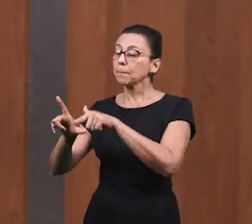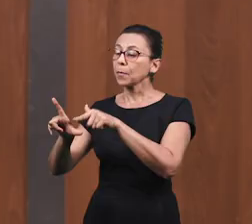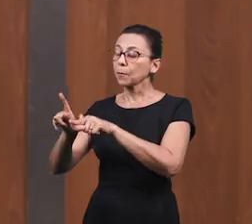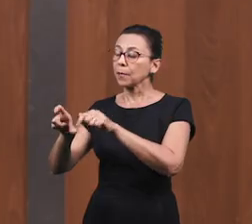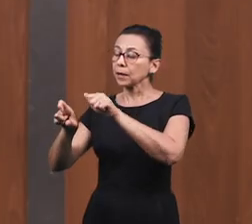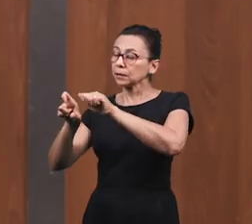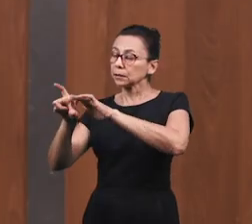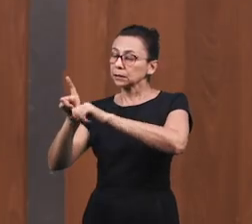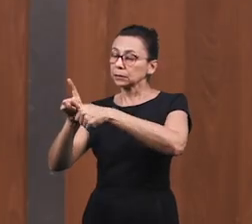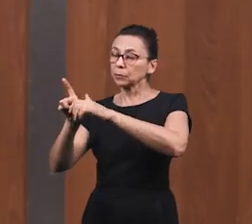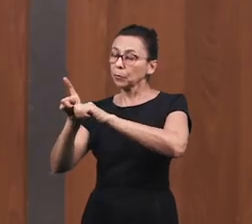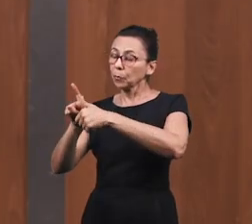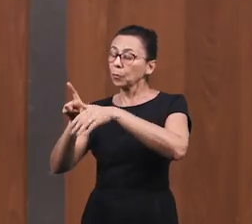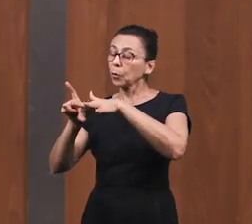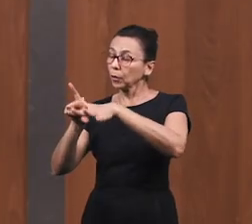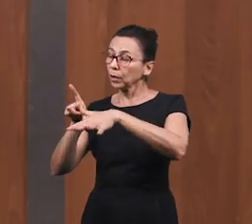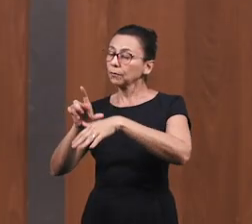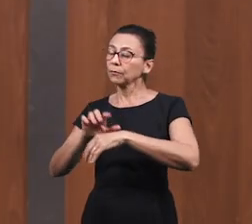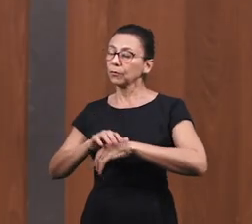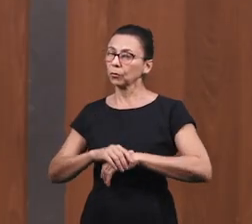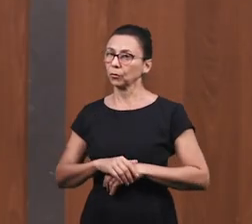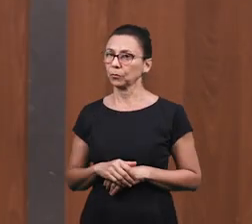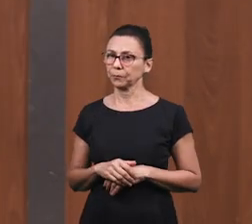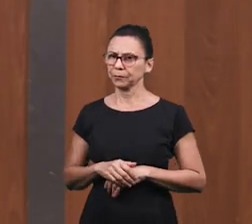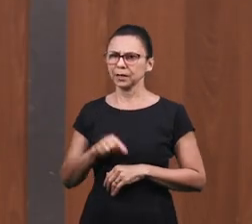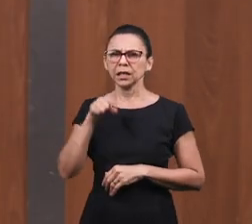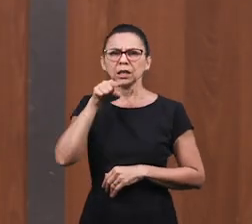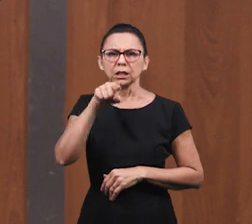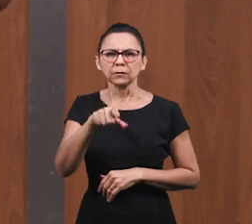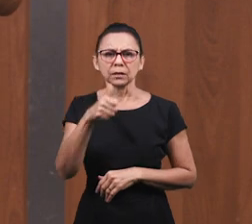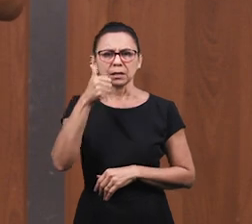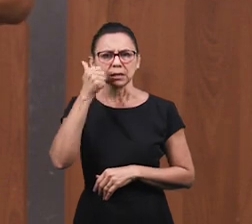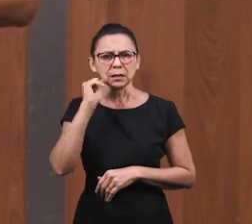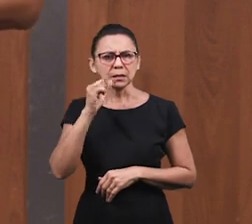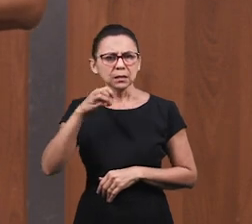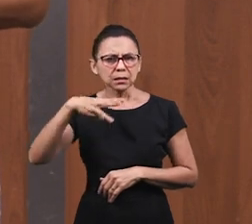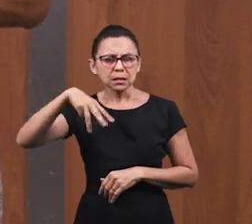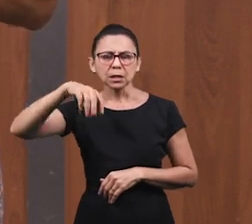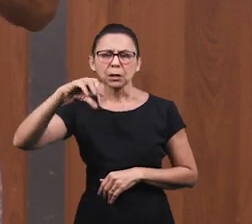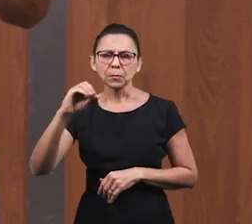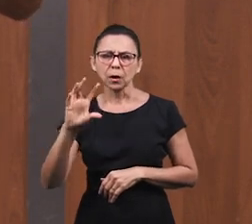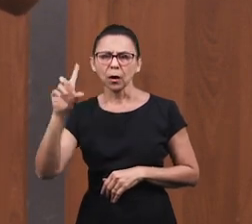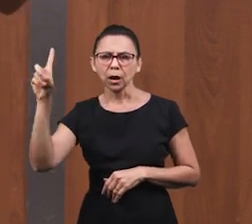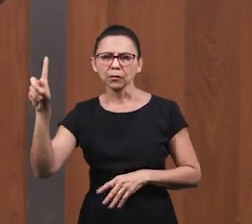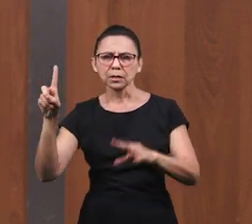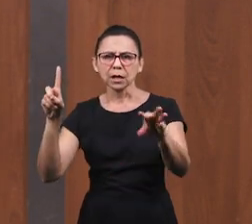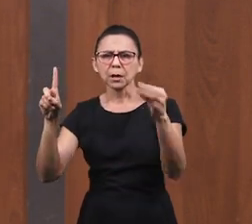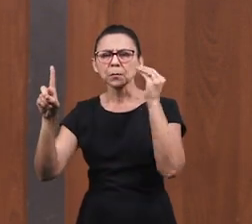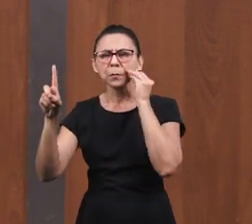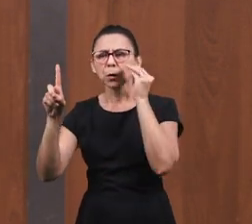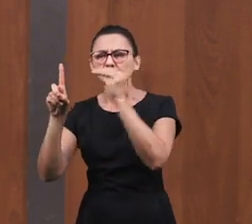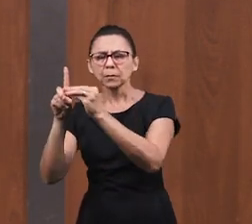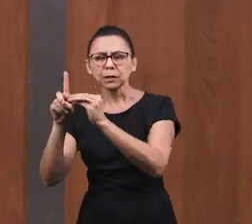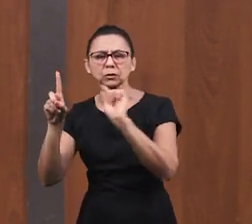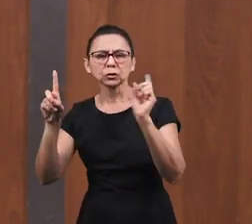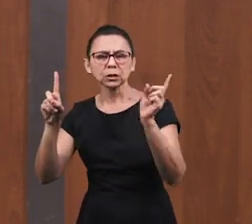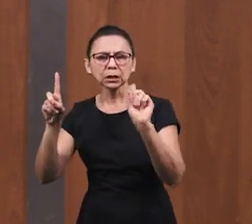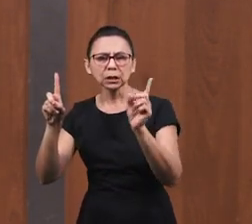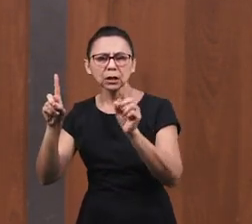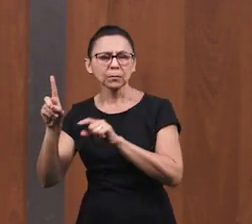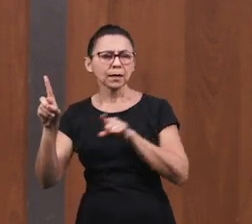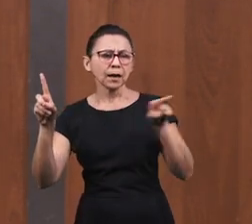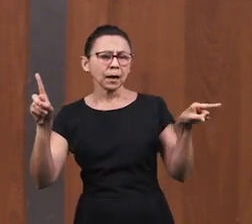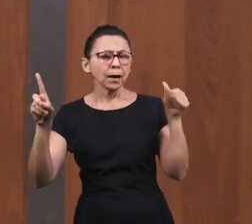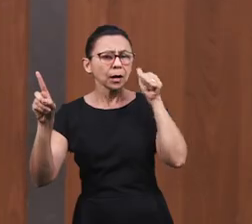cheguei aqui, me cumprimentou, né? Mas esta mulher não cessou de beijar os meus